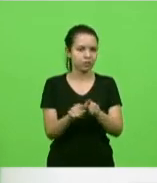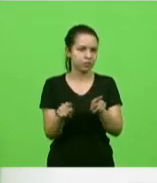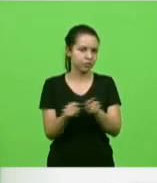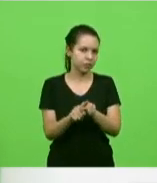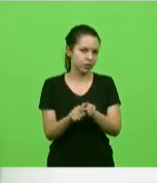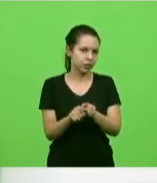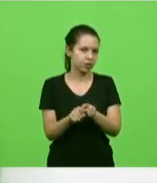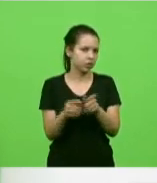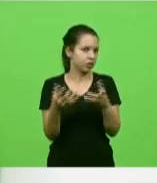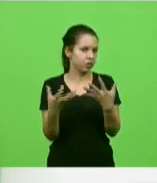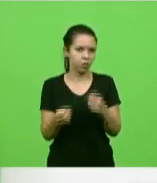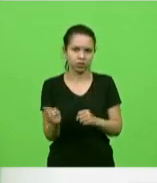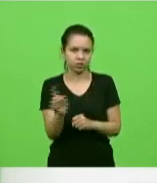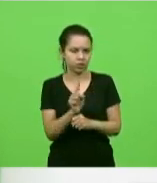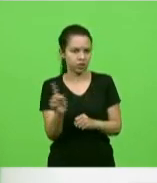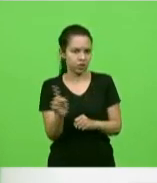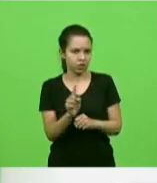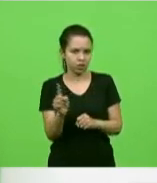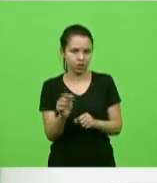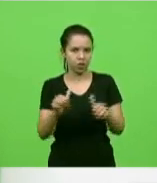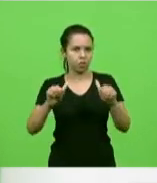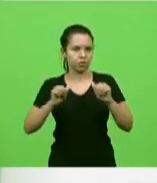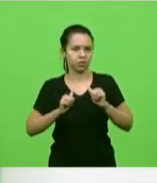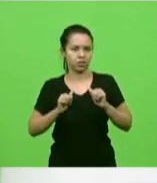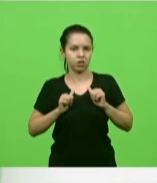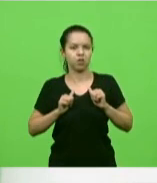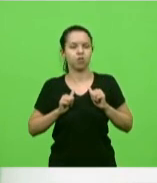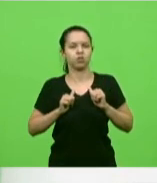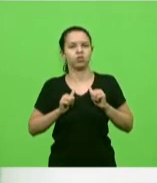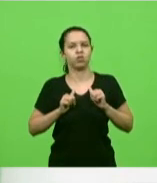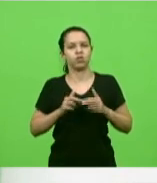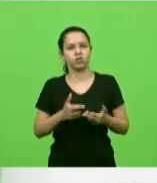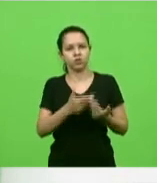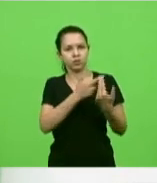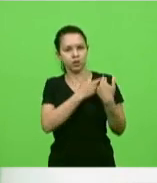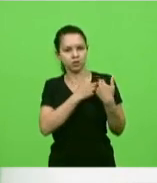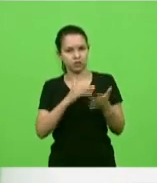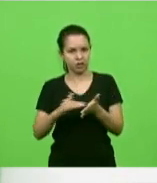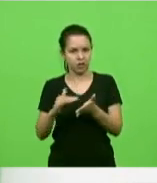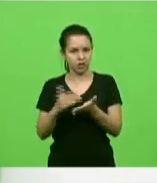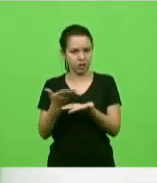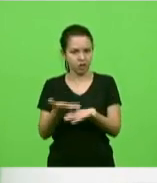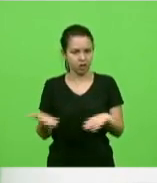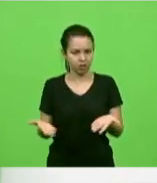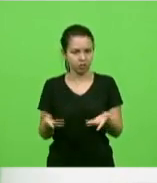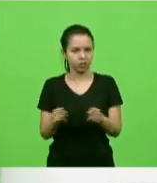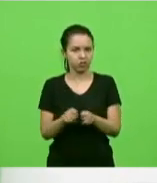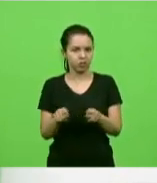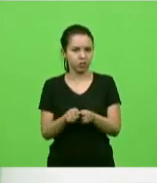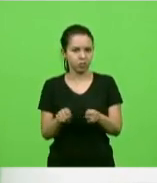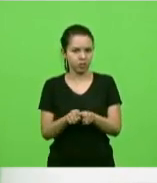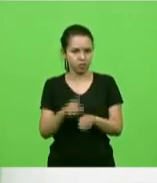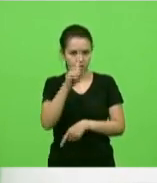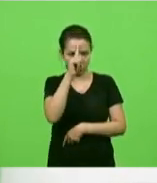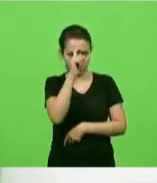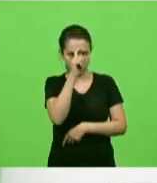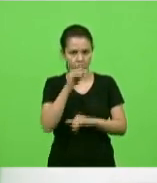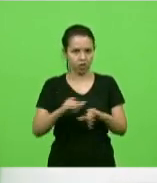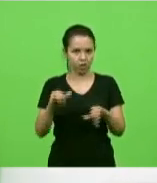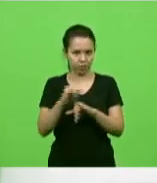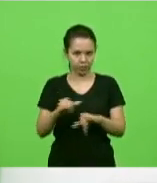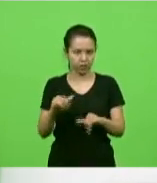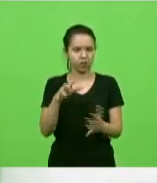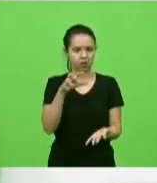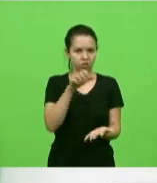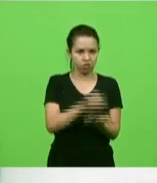recebe a omissão de responsabilidade para com secretários e não recebe também a questão do, envolvendo o hospital de campanha.